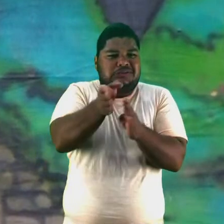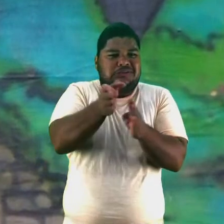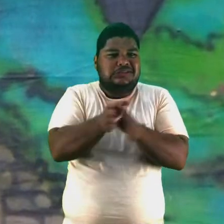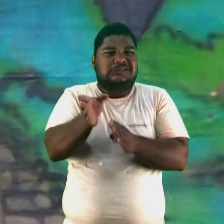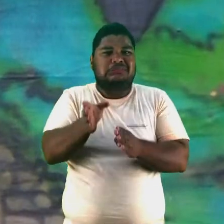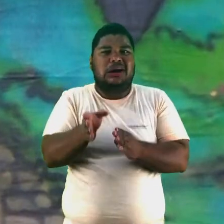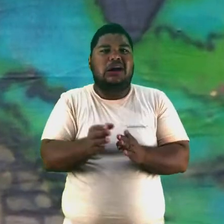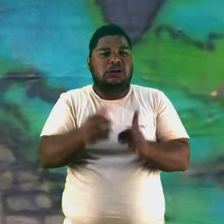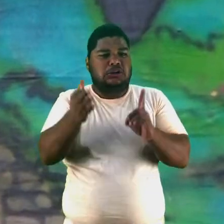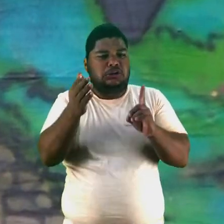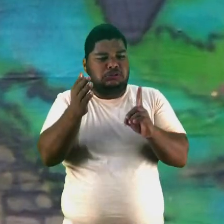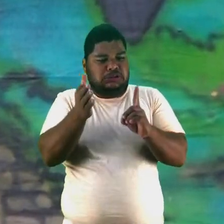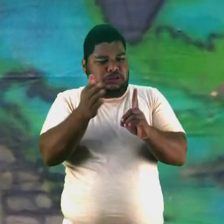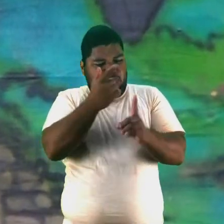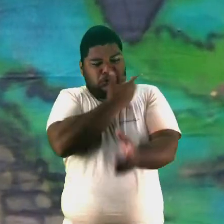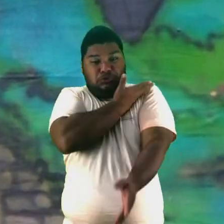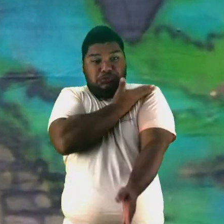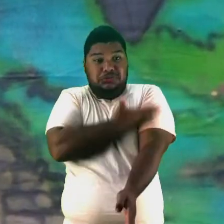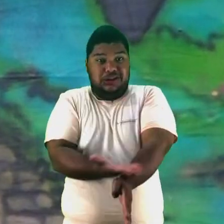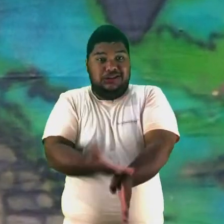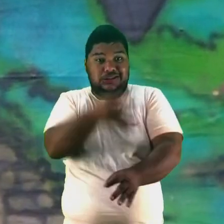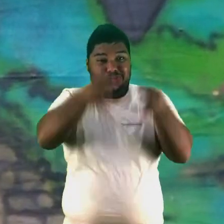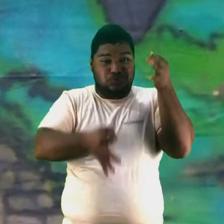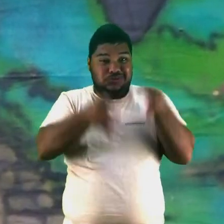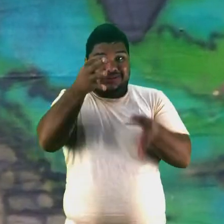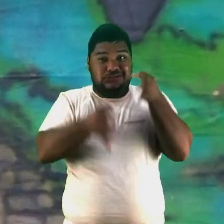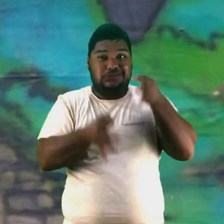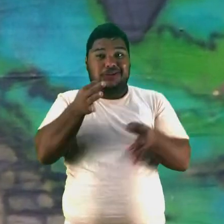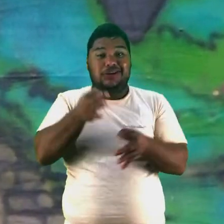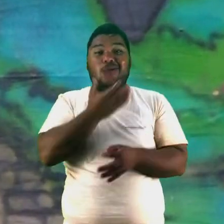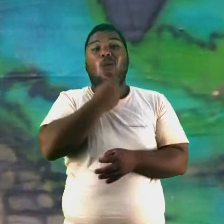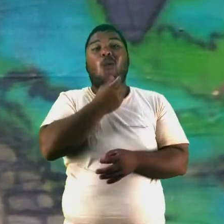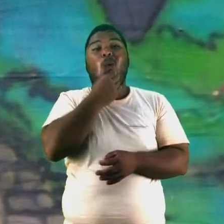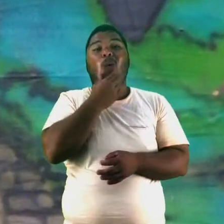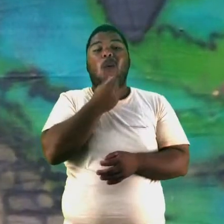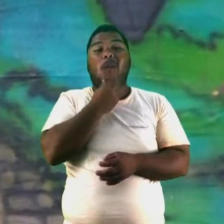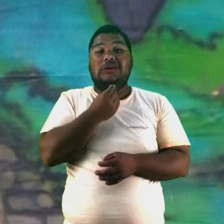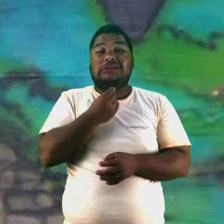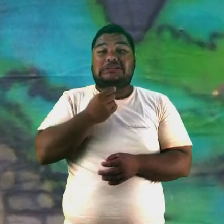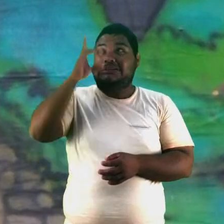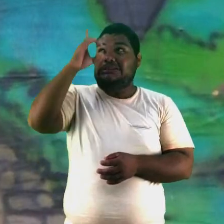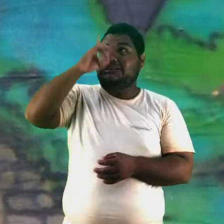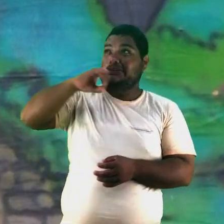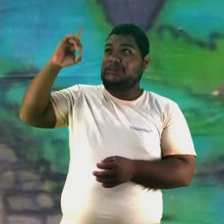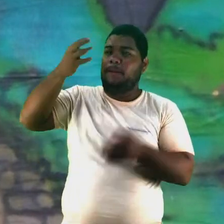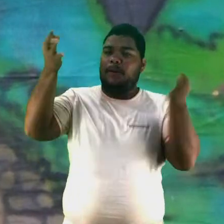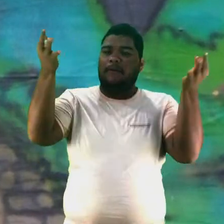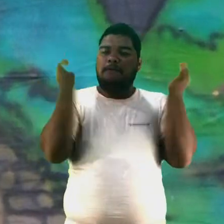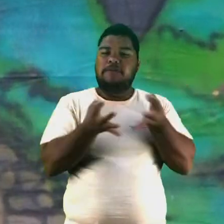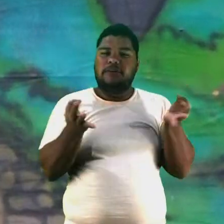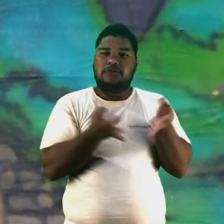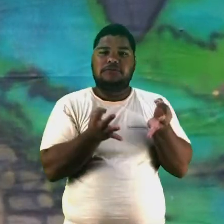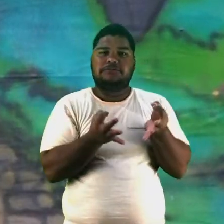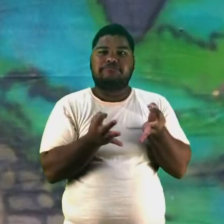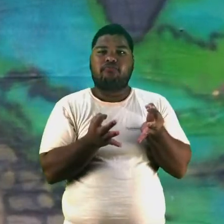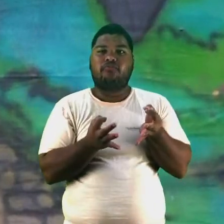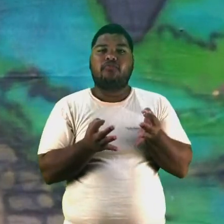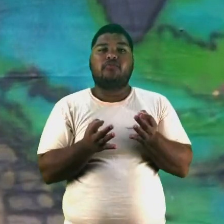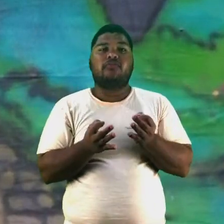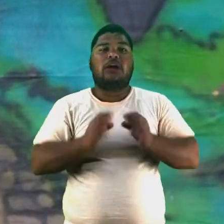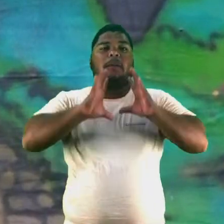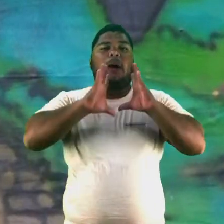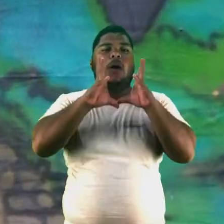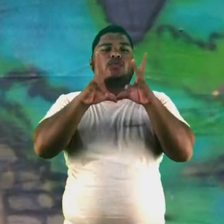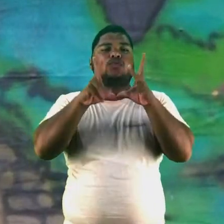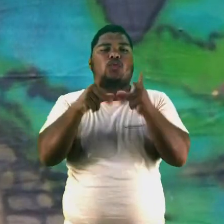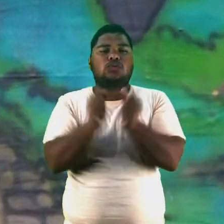corrigir, para educar na justiça, a fim de que o homem de Deus seja perfeito, qualificado para toda